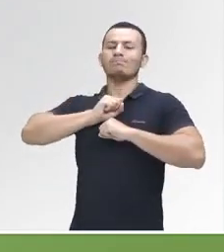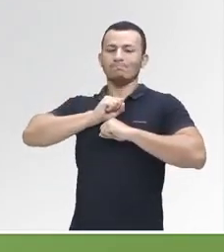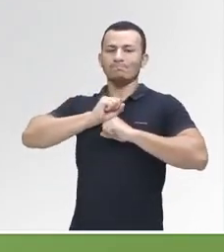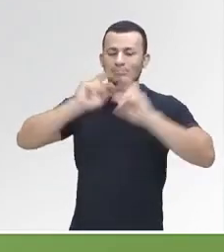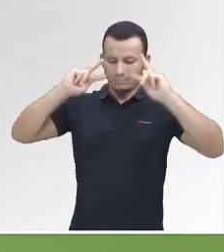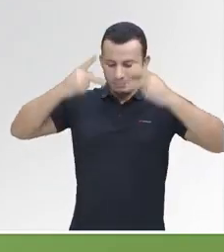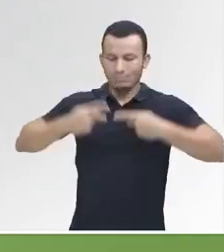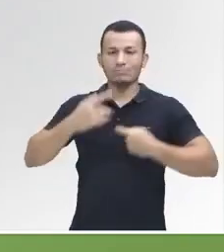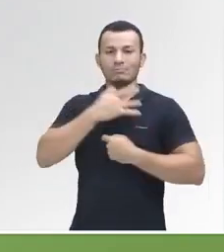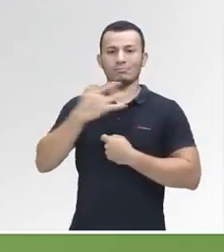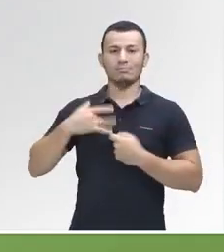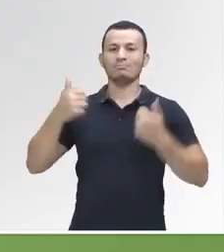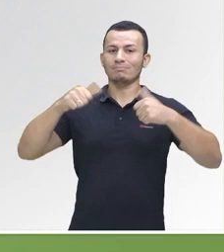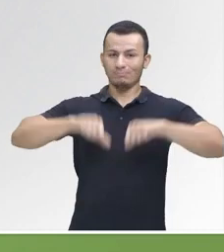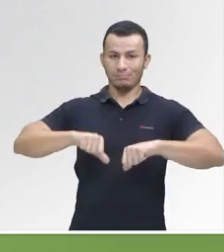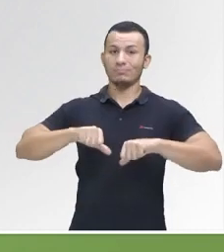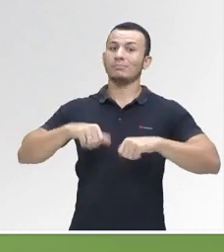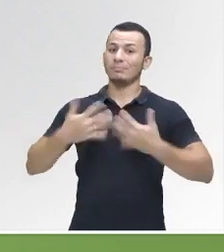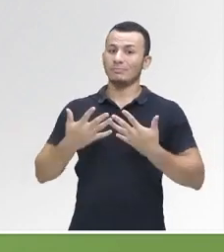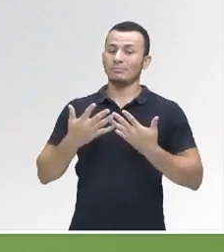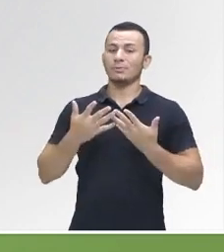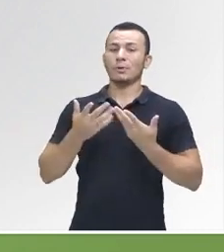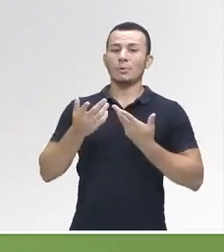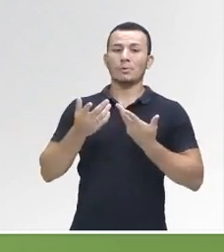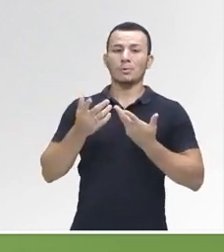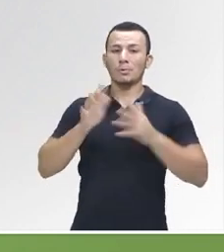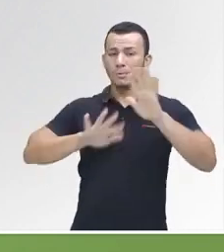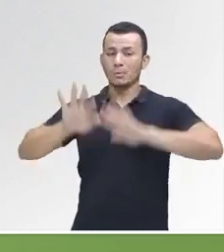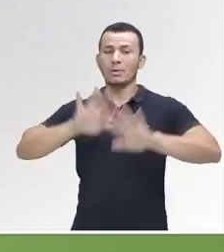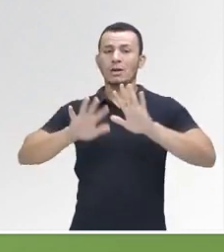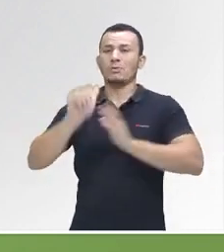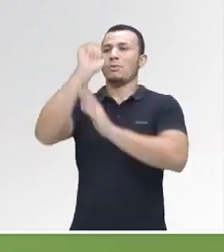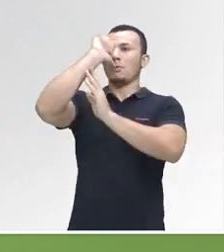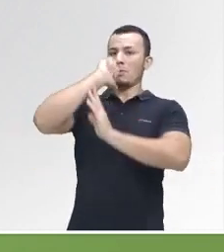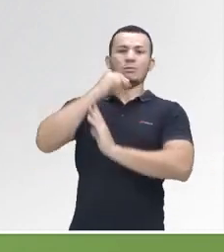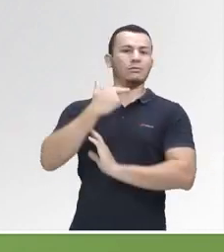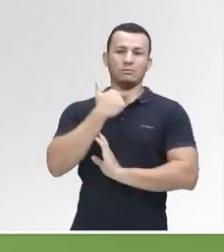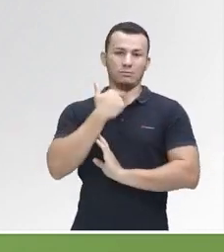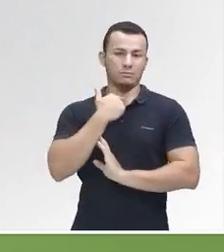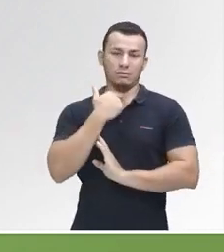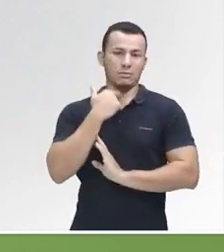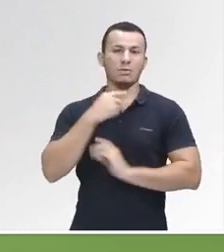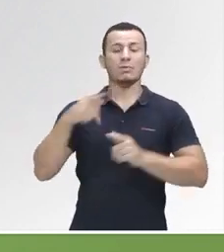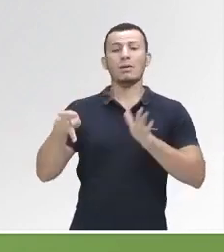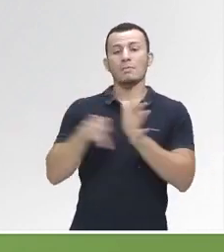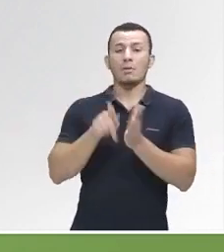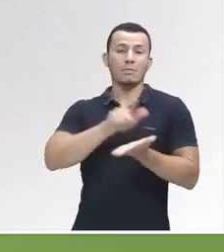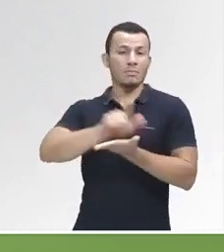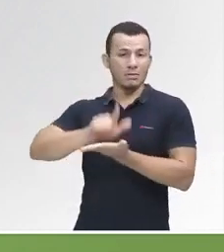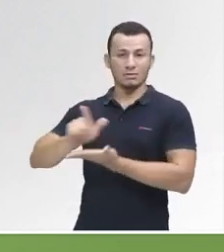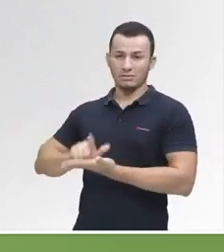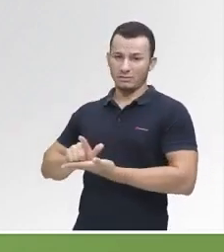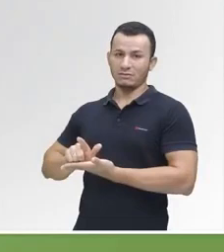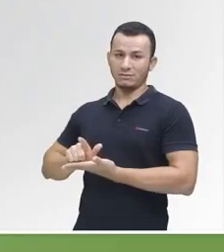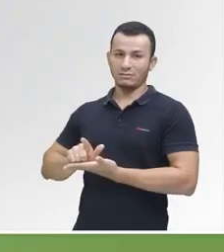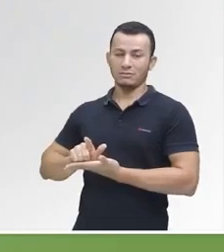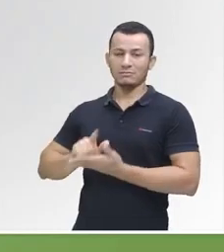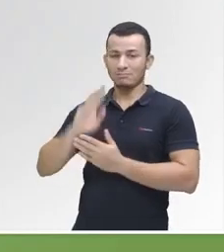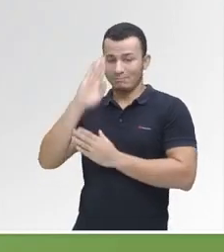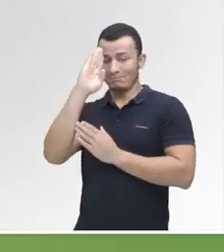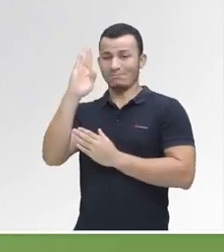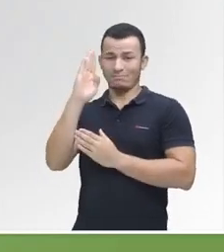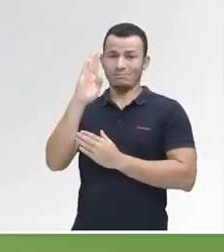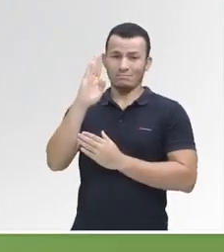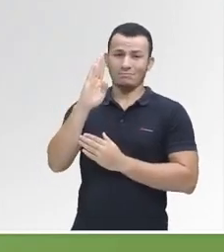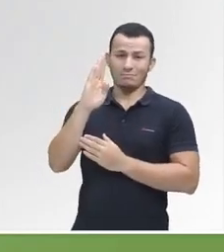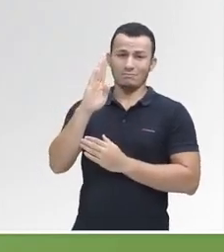sua saúde. Então, não pode, de maneira alguma, tomar ou beber qualquer tipo de produto desse, somente os de limpeza ou